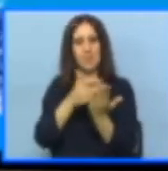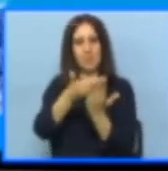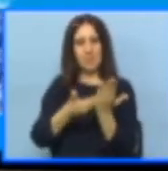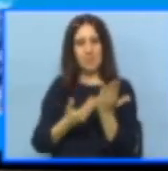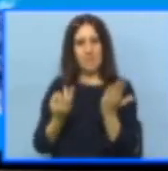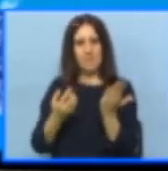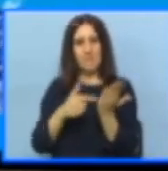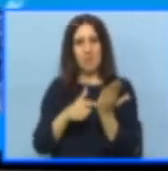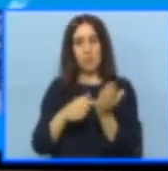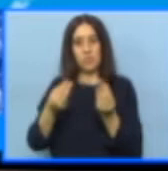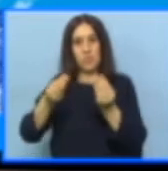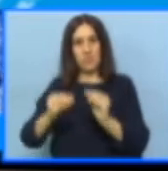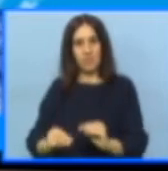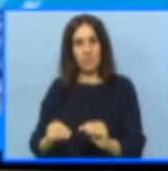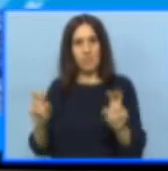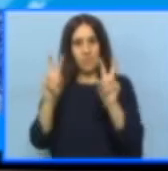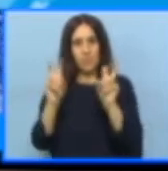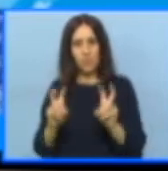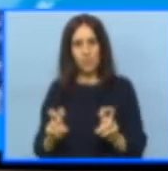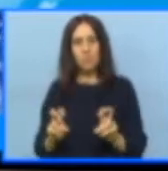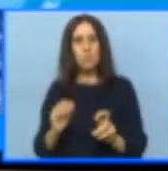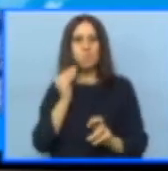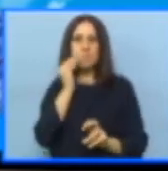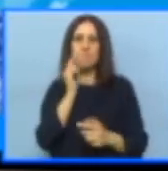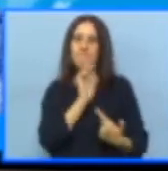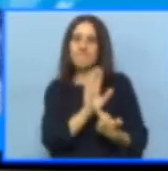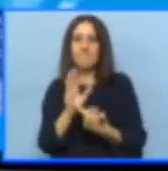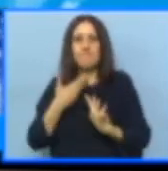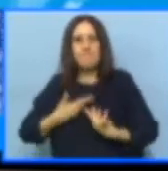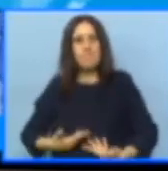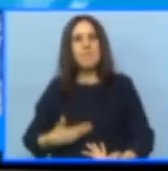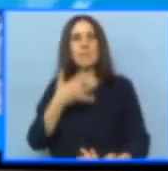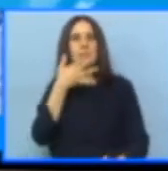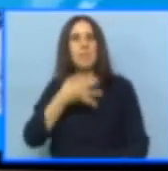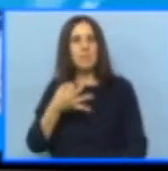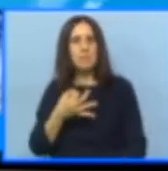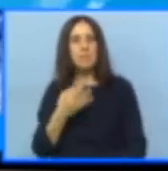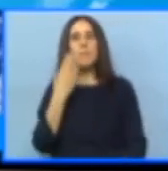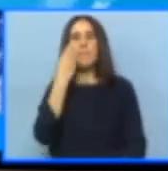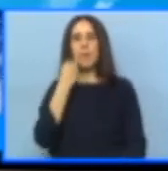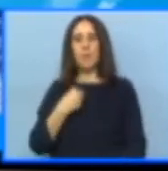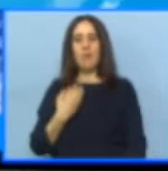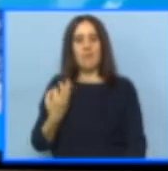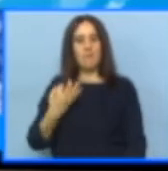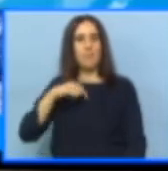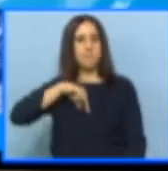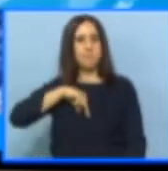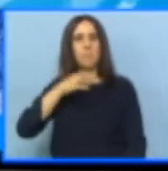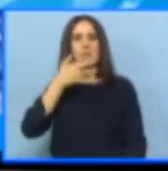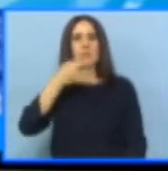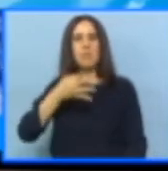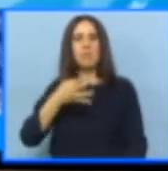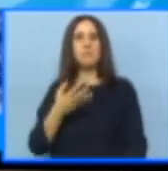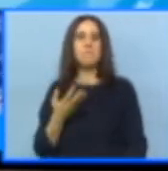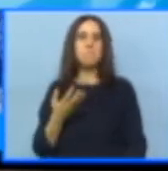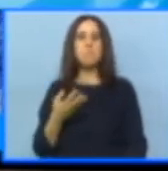escrevo quando faço sobre estes assuntos, é claramente apresentar-me na qualidade de crente. E eu julgo que, apesar de crente, nós não podemos,